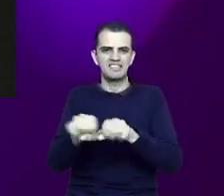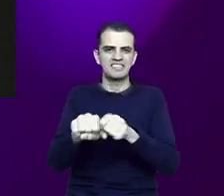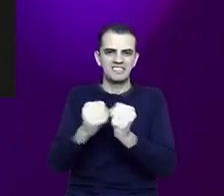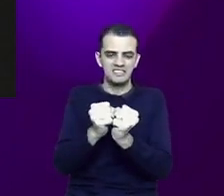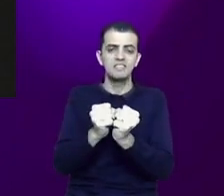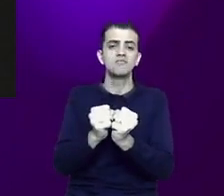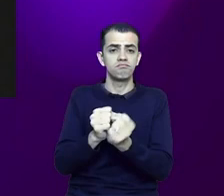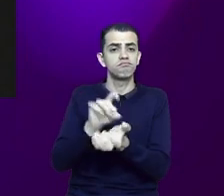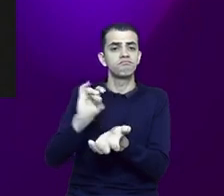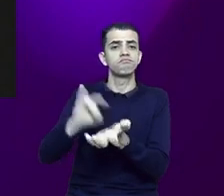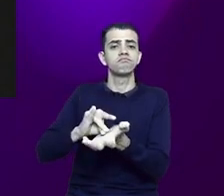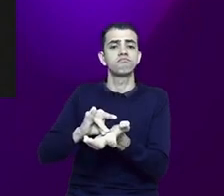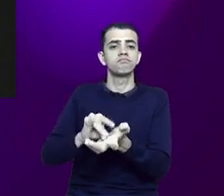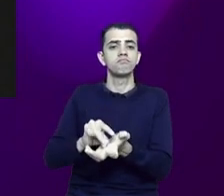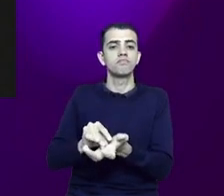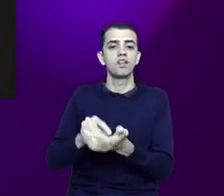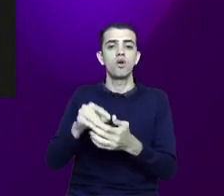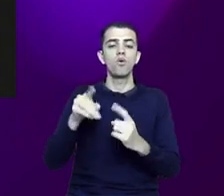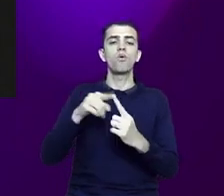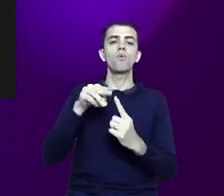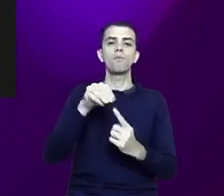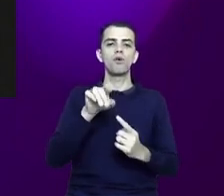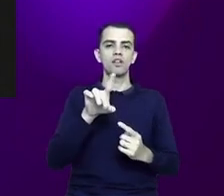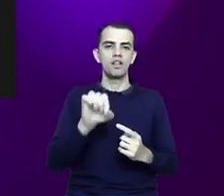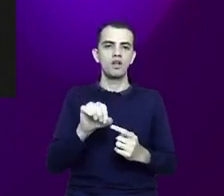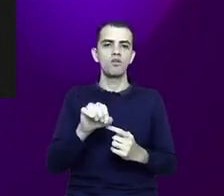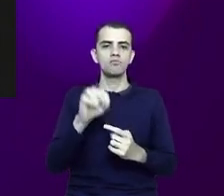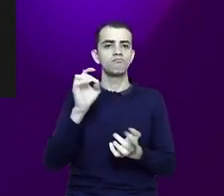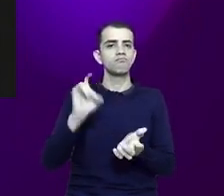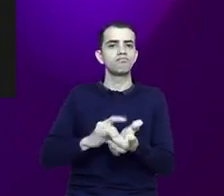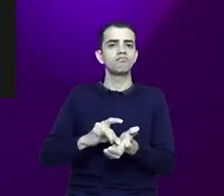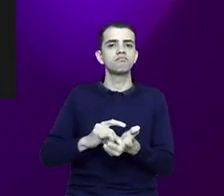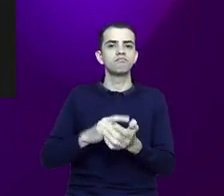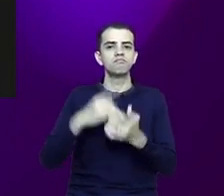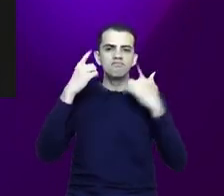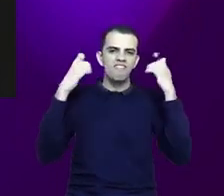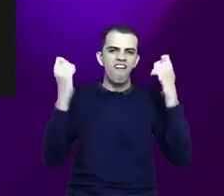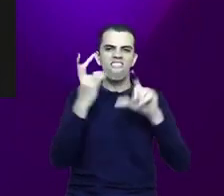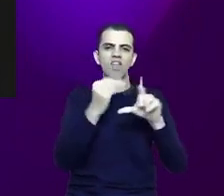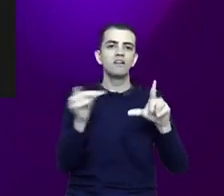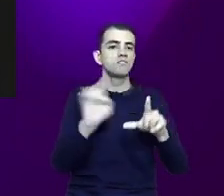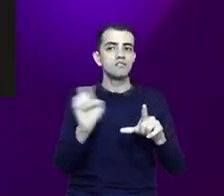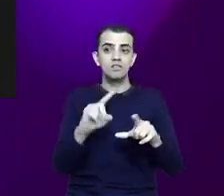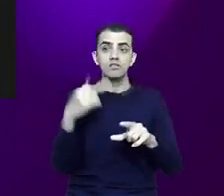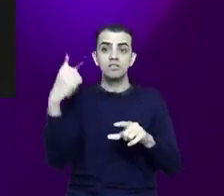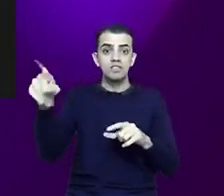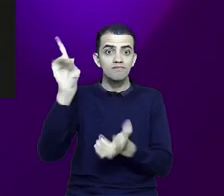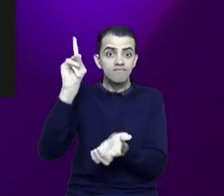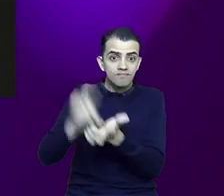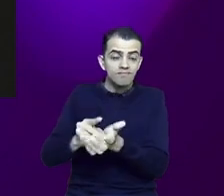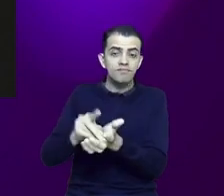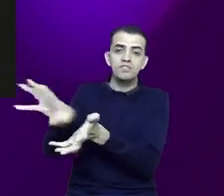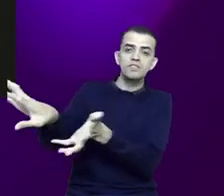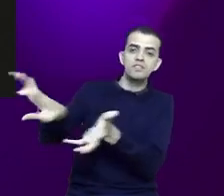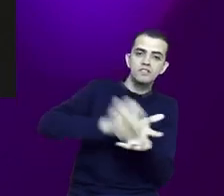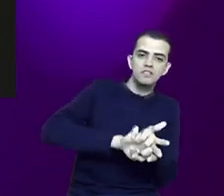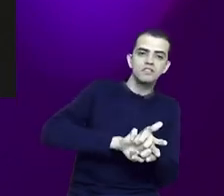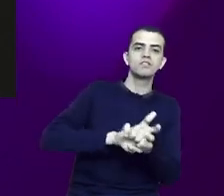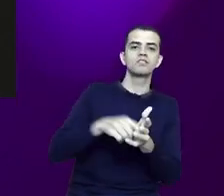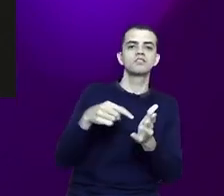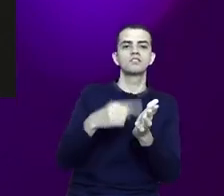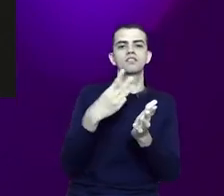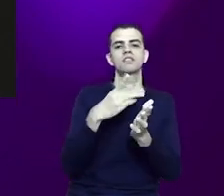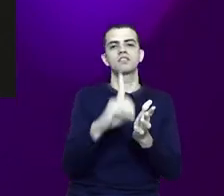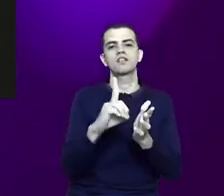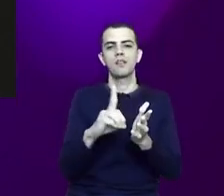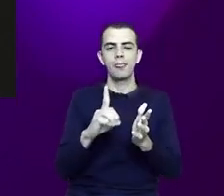Então, são modelos reais que a gente importa para essa plataforma 3D e qualquer um pode fazer o uso. A gente pode levar